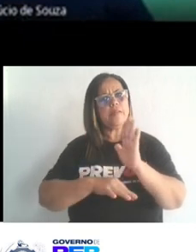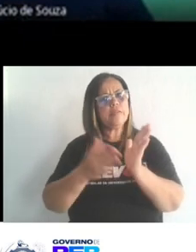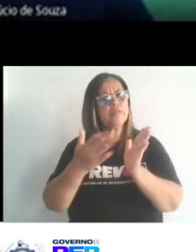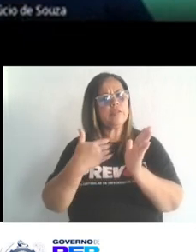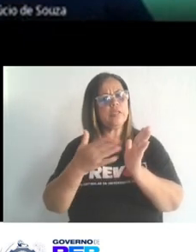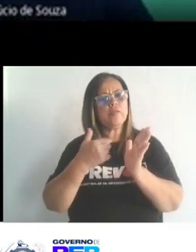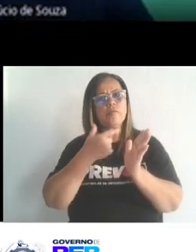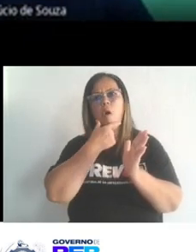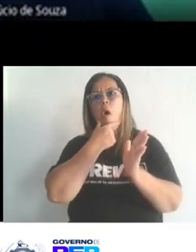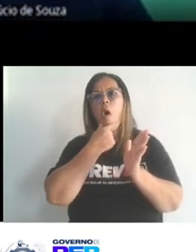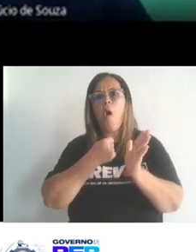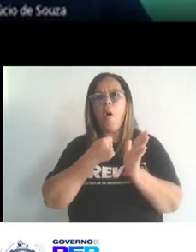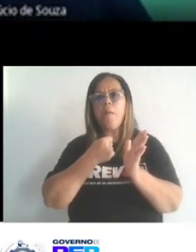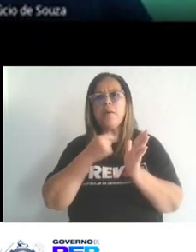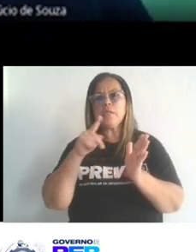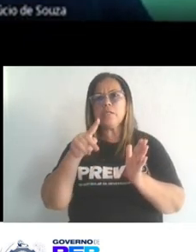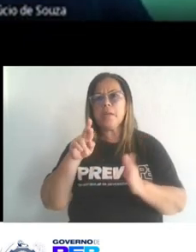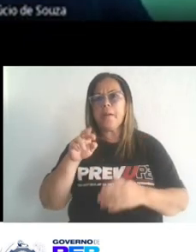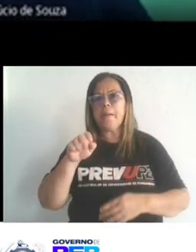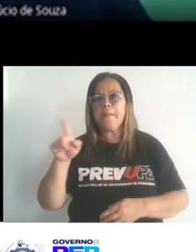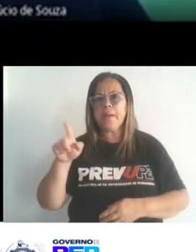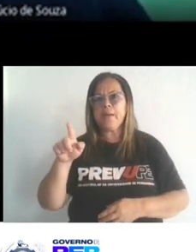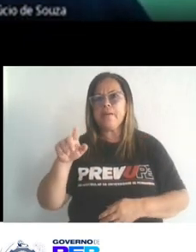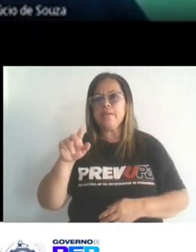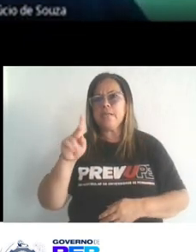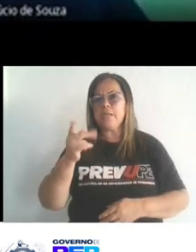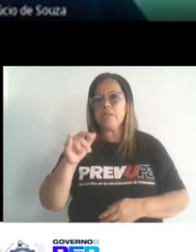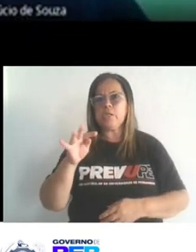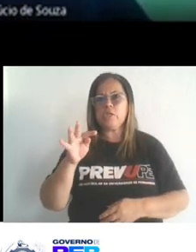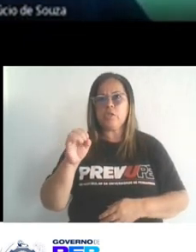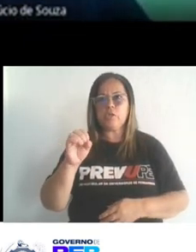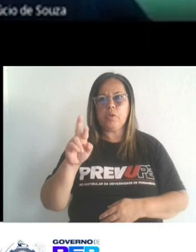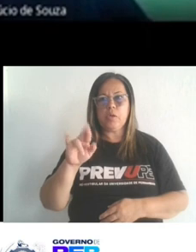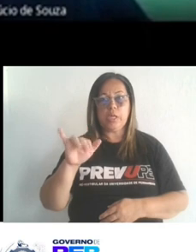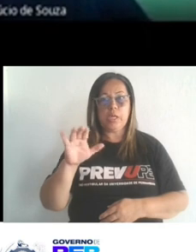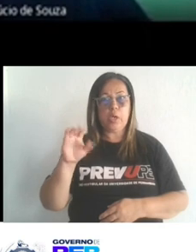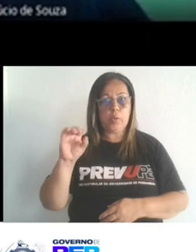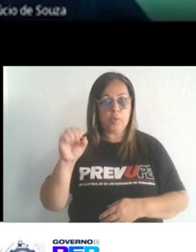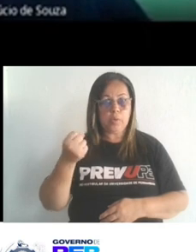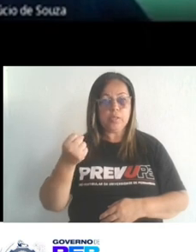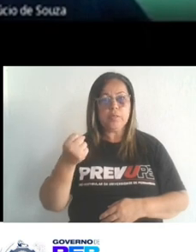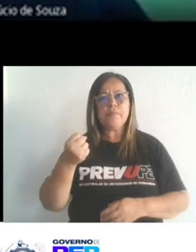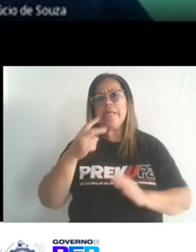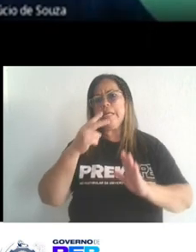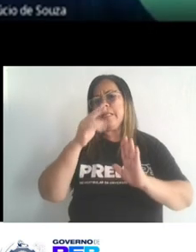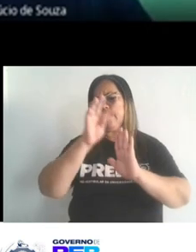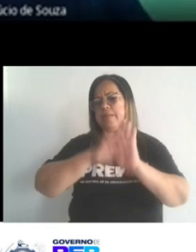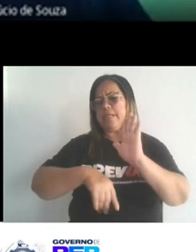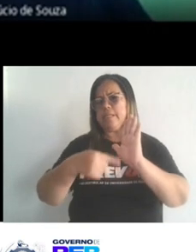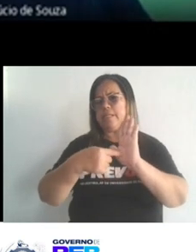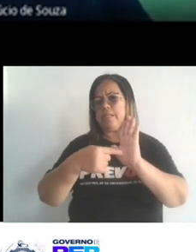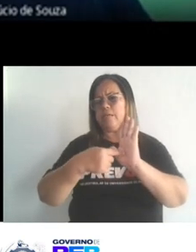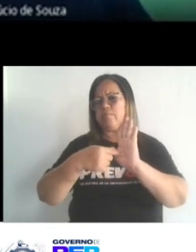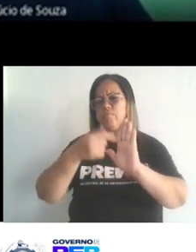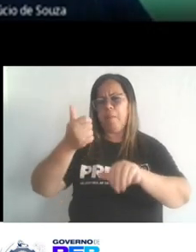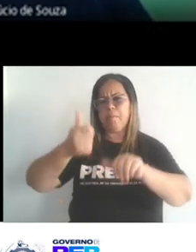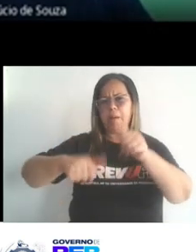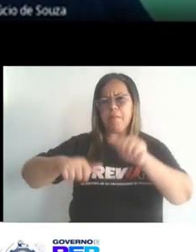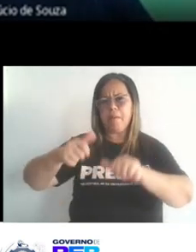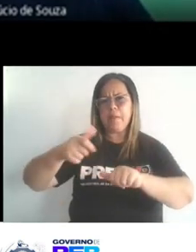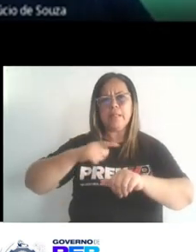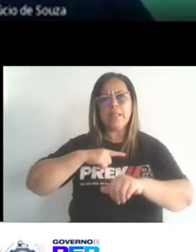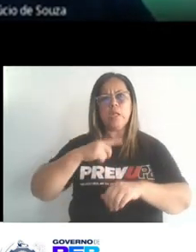-históricos de Robert Bredou e sobre esse texto além desse texto a questão traz duas